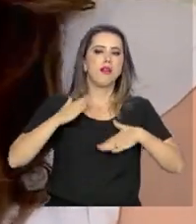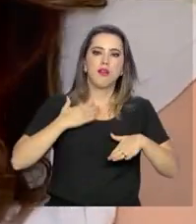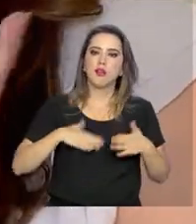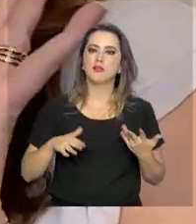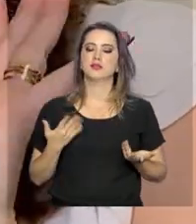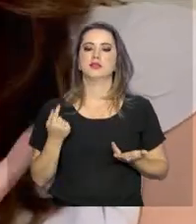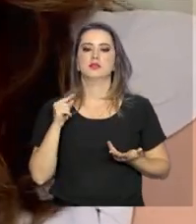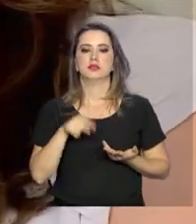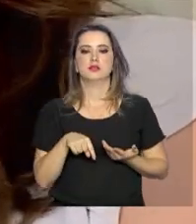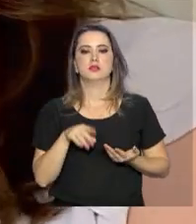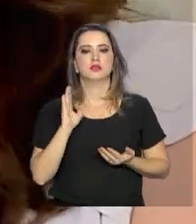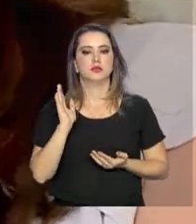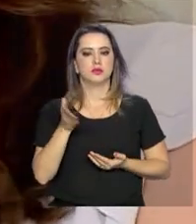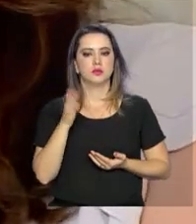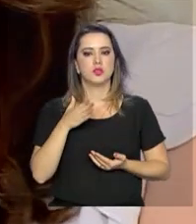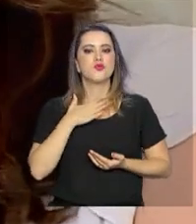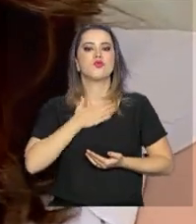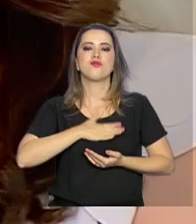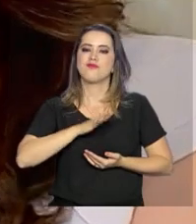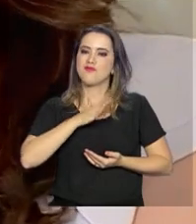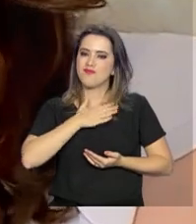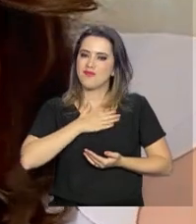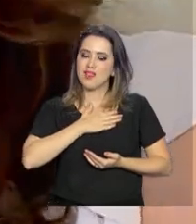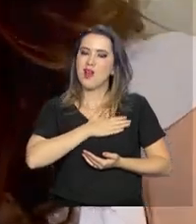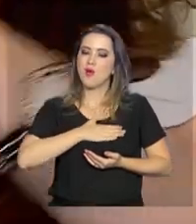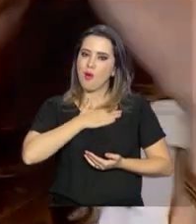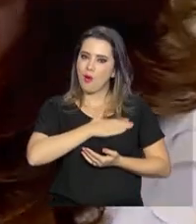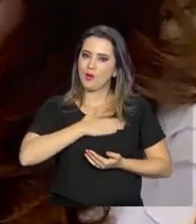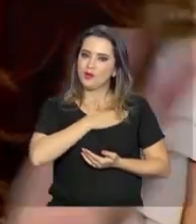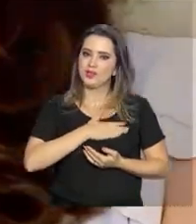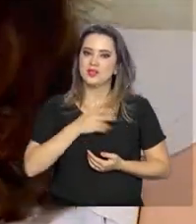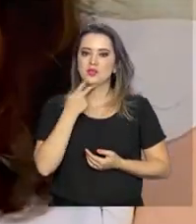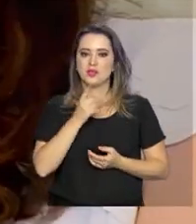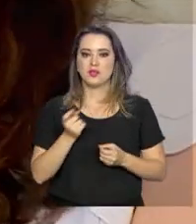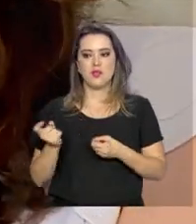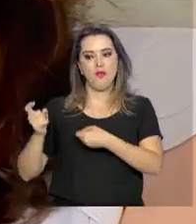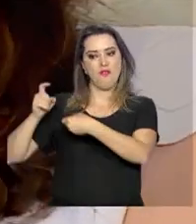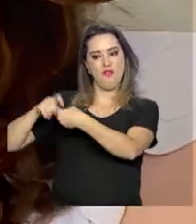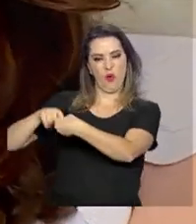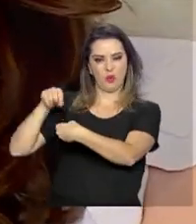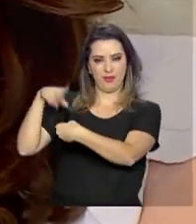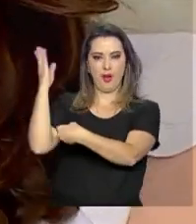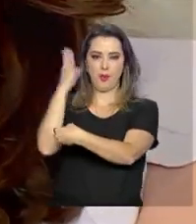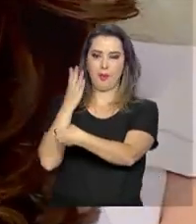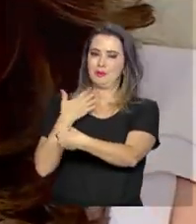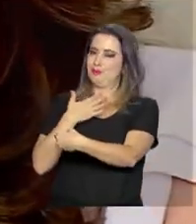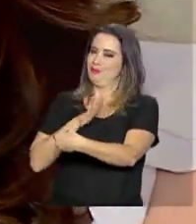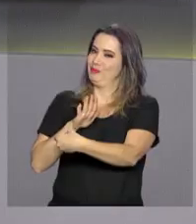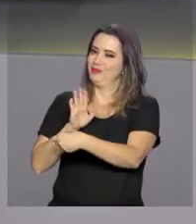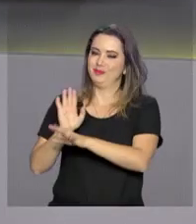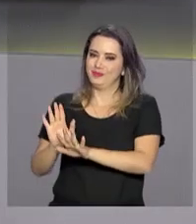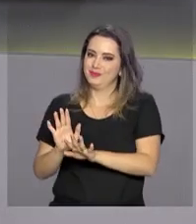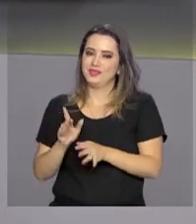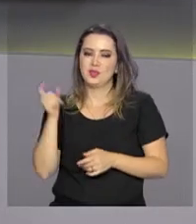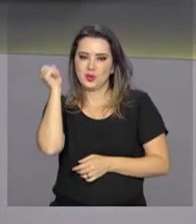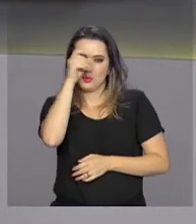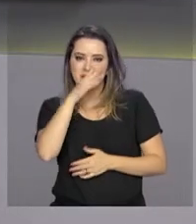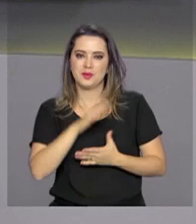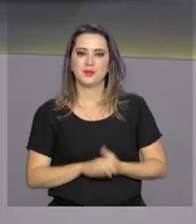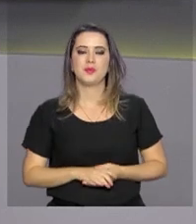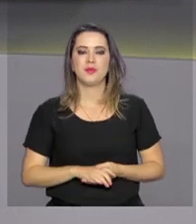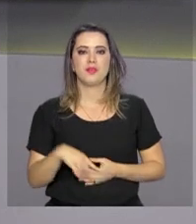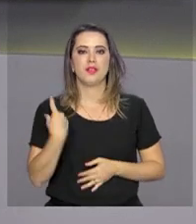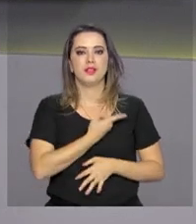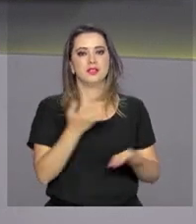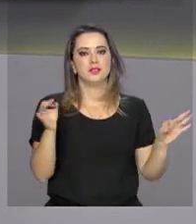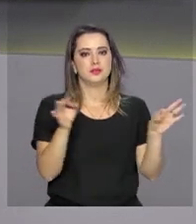eu já me acostumei eu acho que a fazer o caminho inverso a gente não se acostuma agora nós ficamos